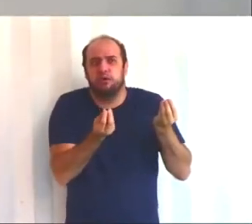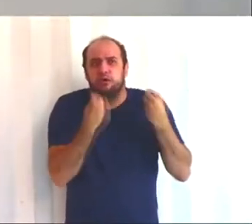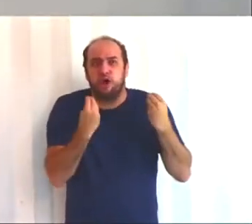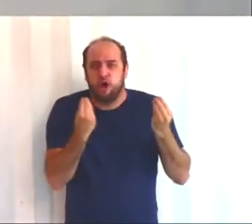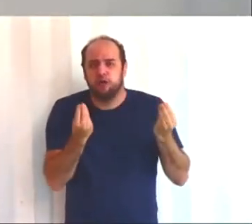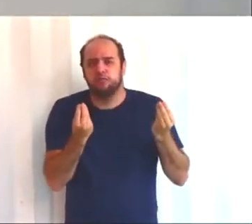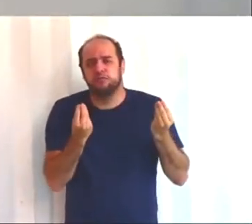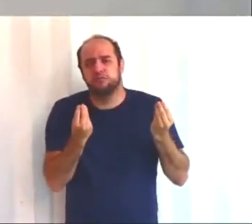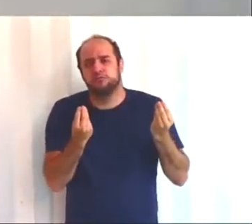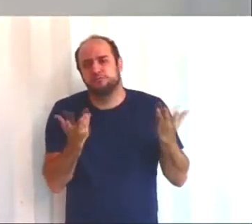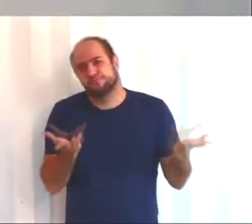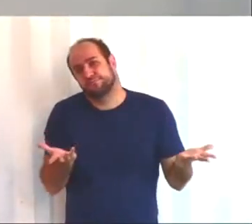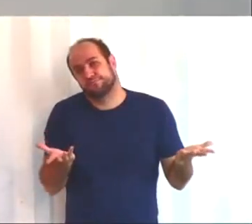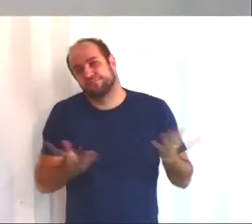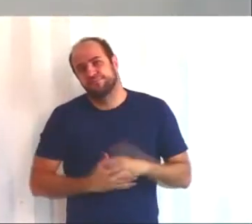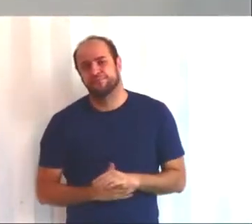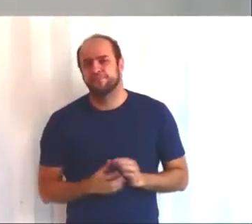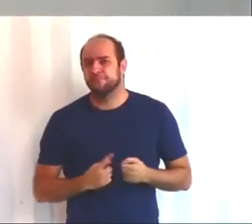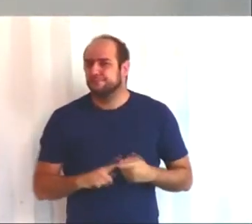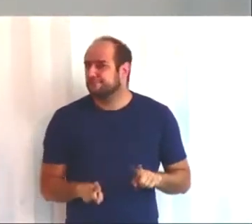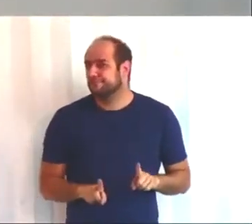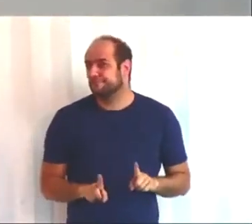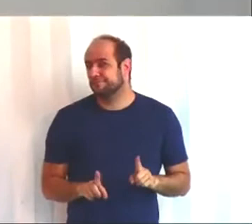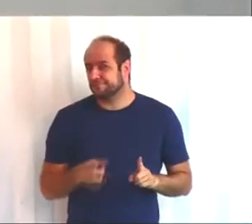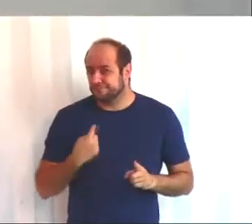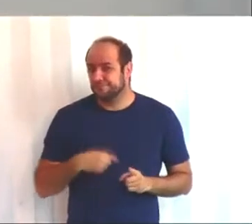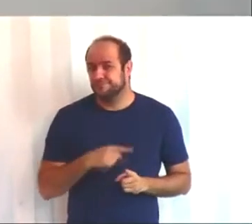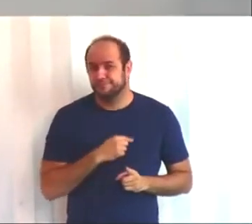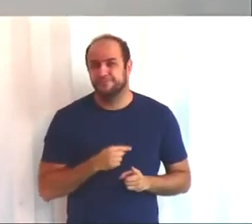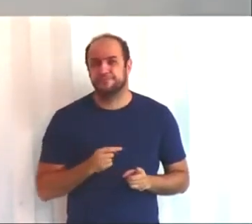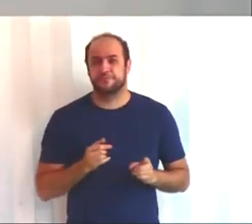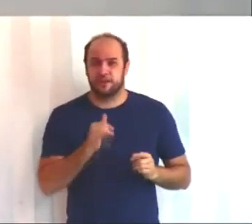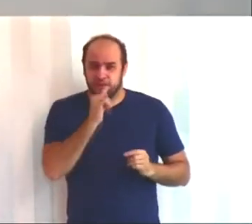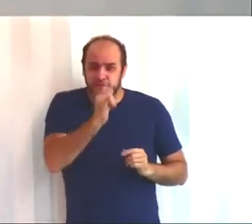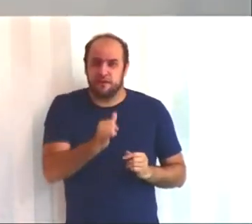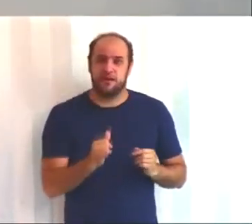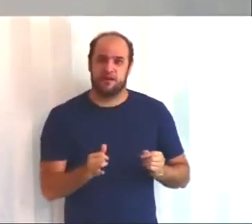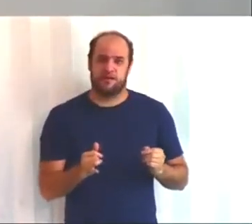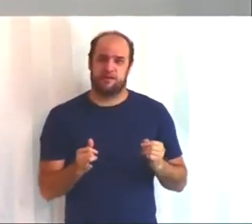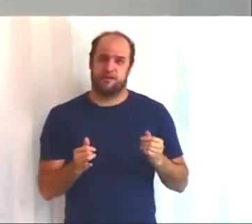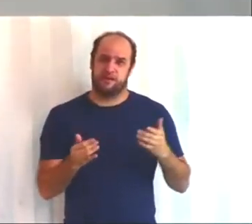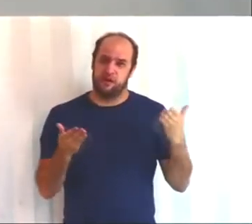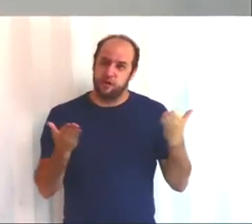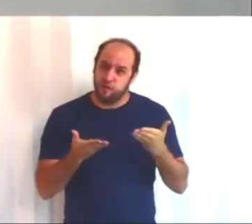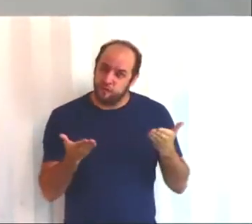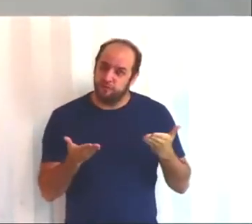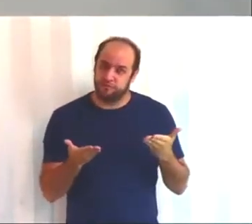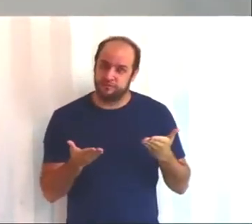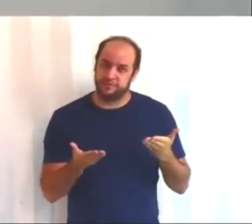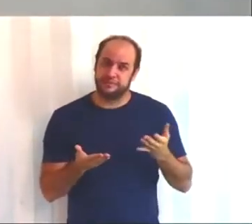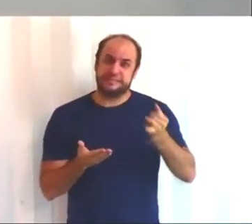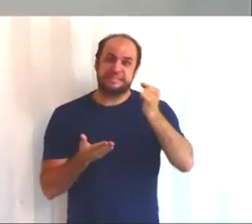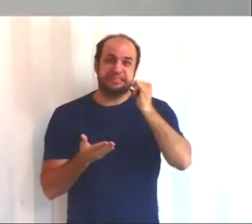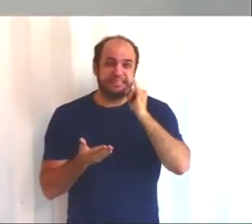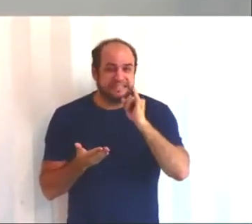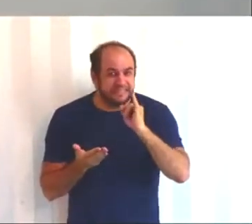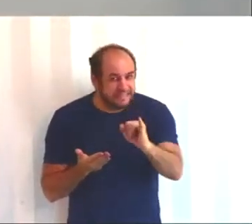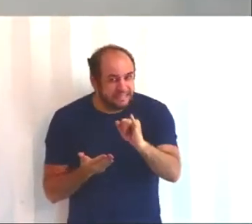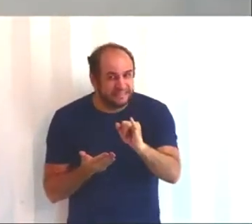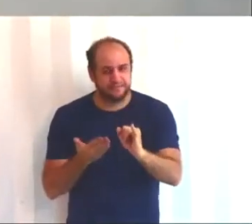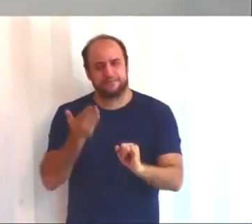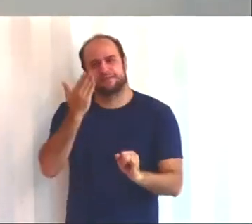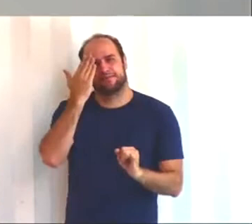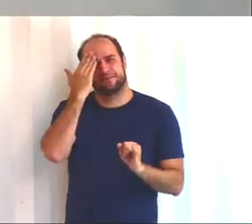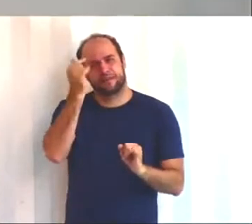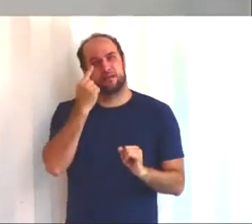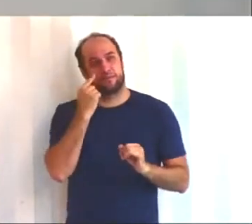é? Nós só podemos dizer isso. Como eles não entenderam os perigos, se soubermos o que é